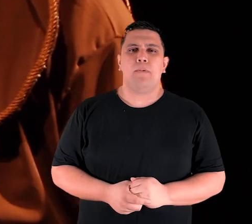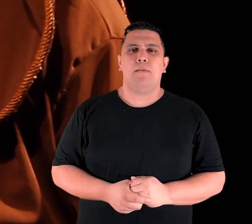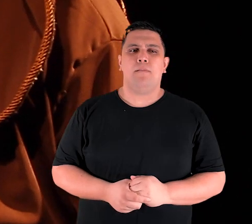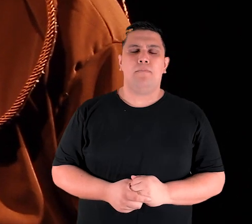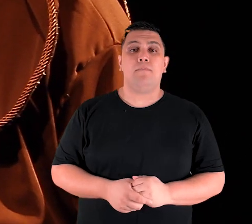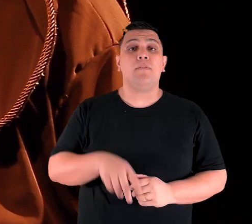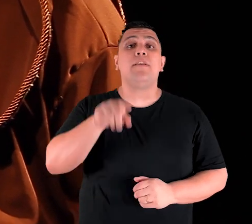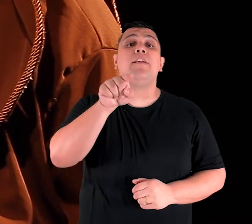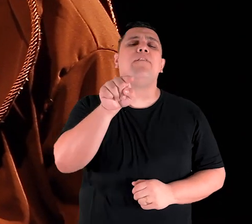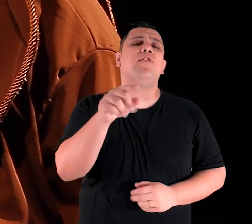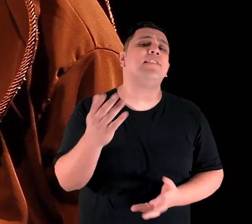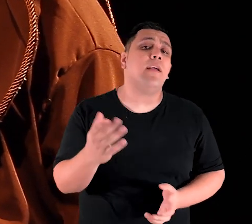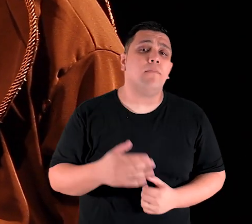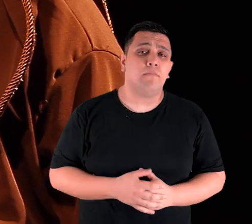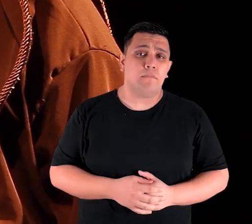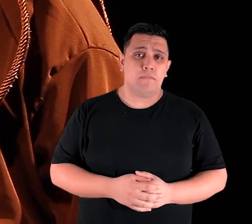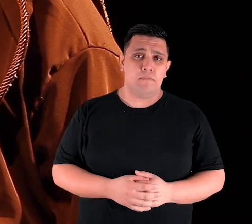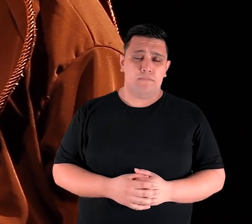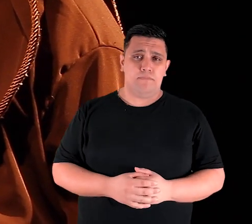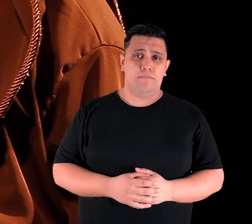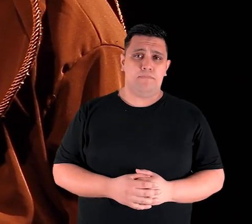E você, amigo?